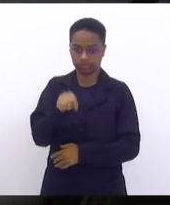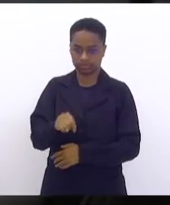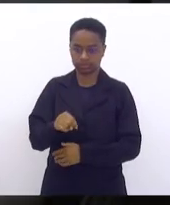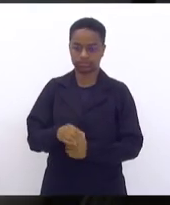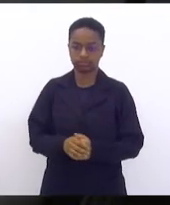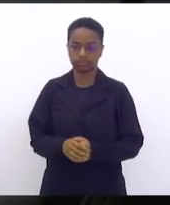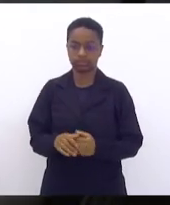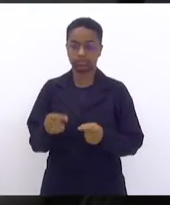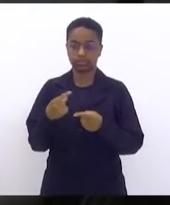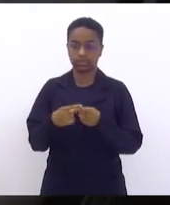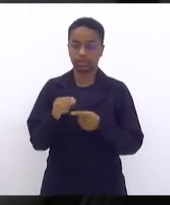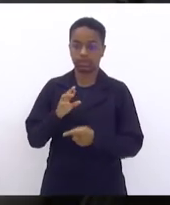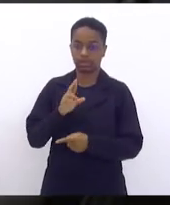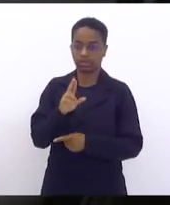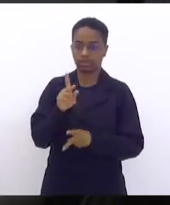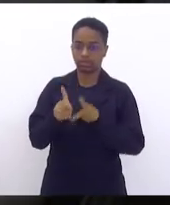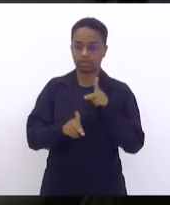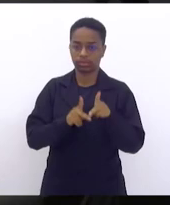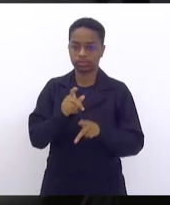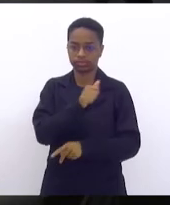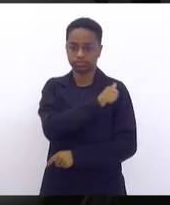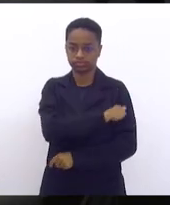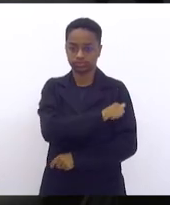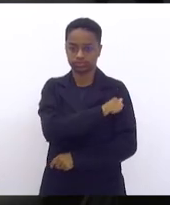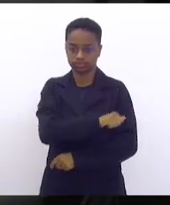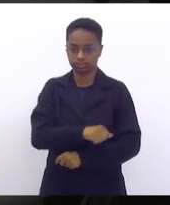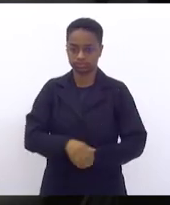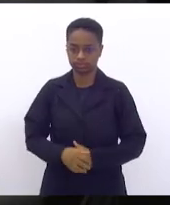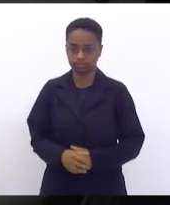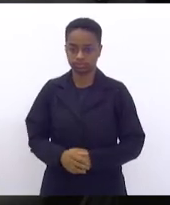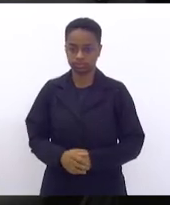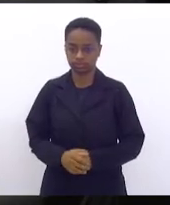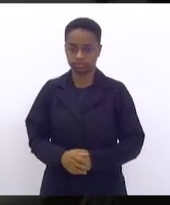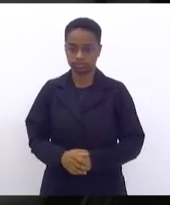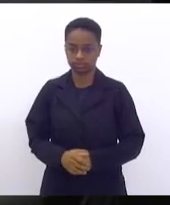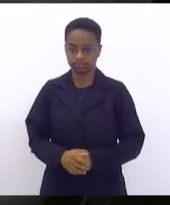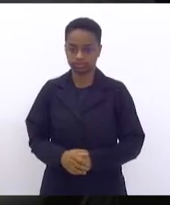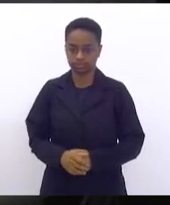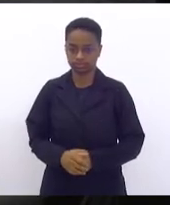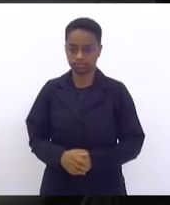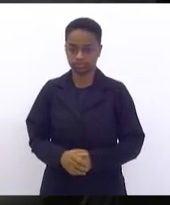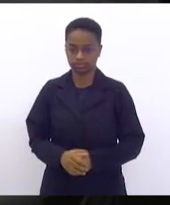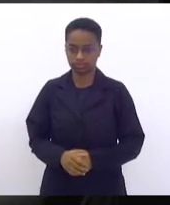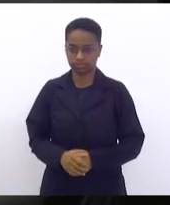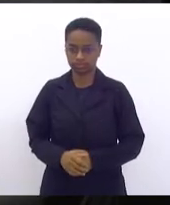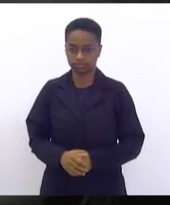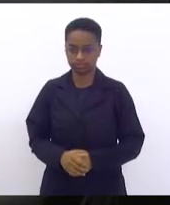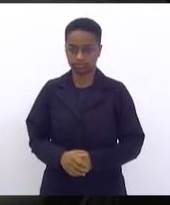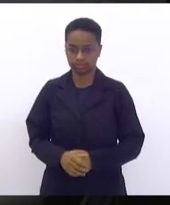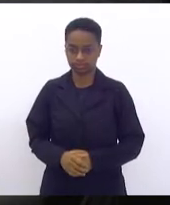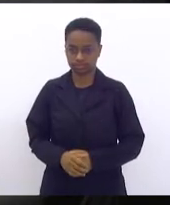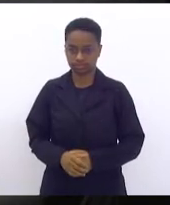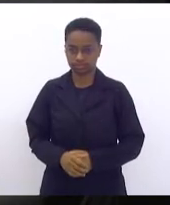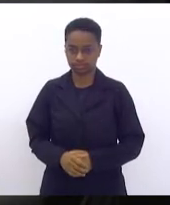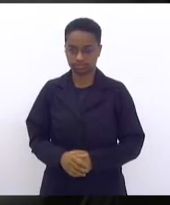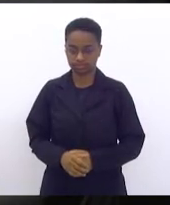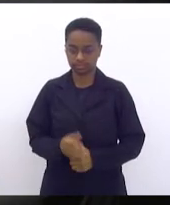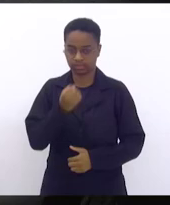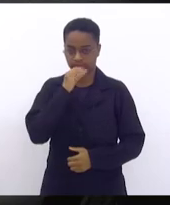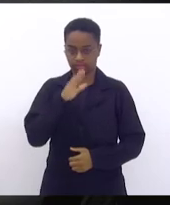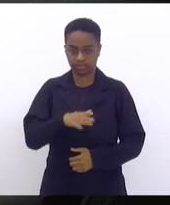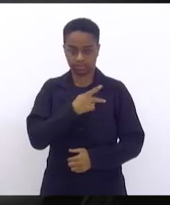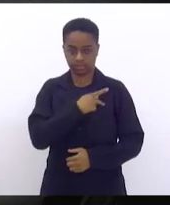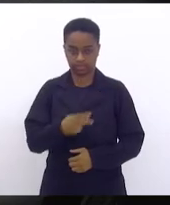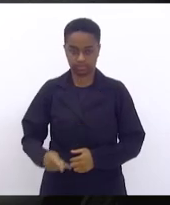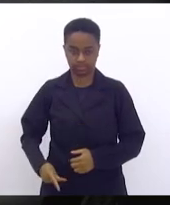que representa o povo do Estado do Rio de Janeiro. Boa tarde, presidente. Boa tarde, deputado